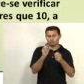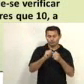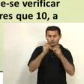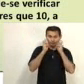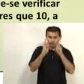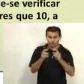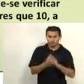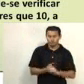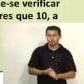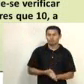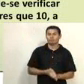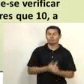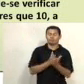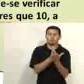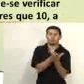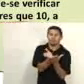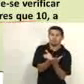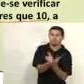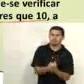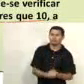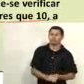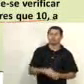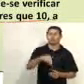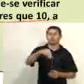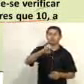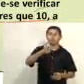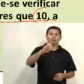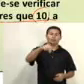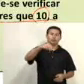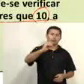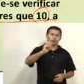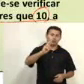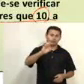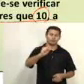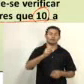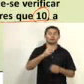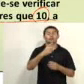verificar que o desvio padrão menores,